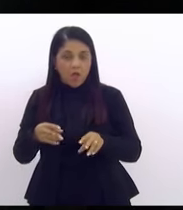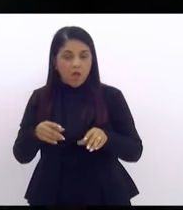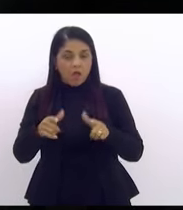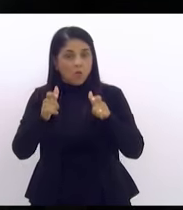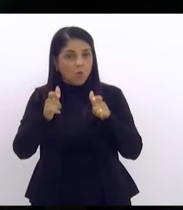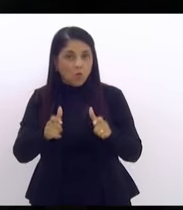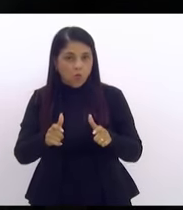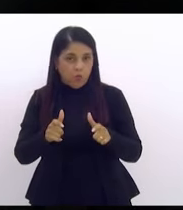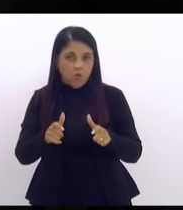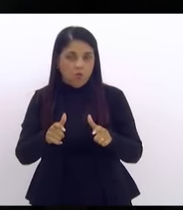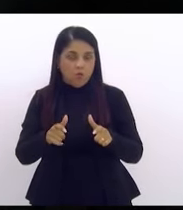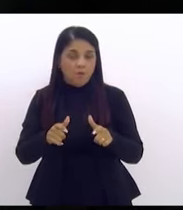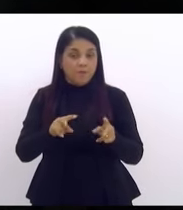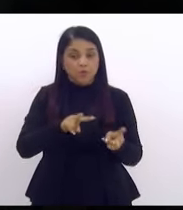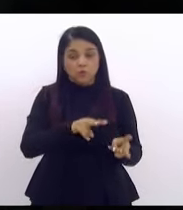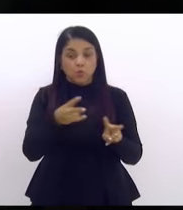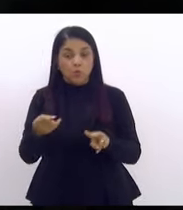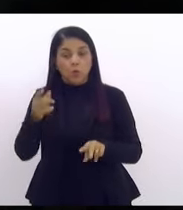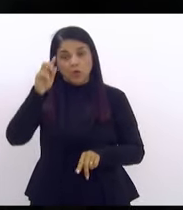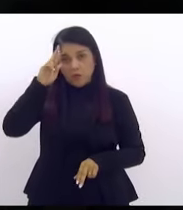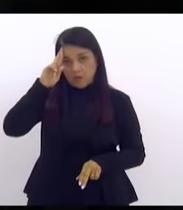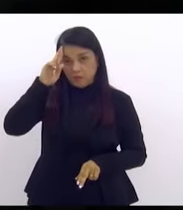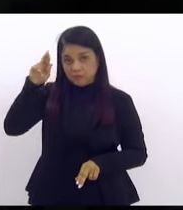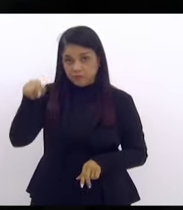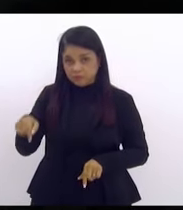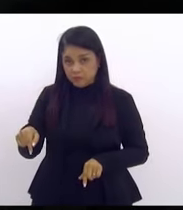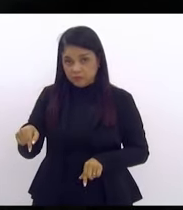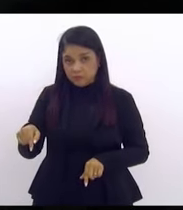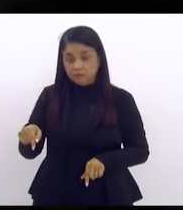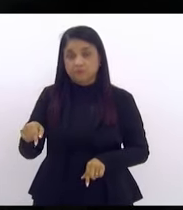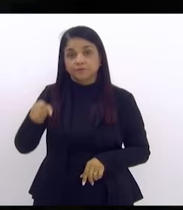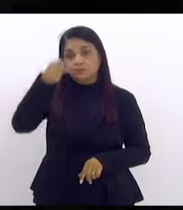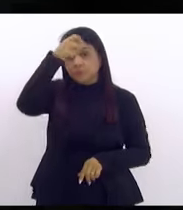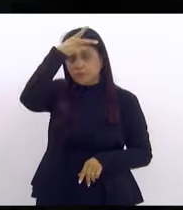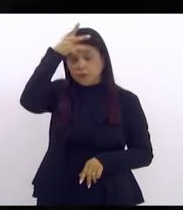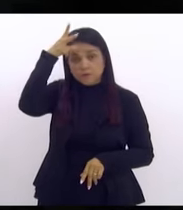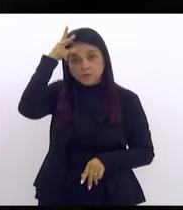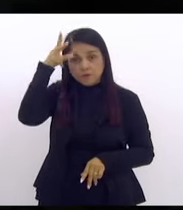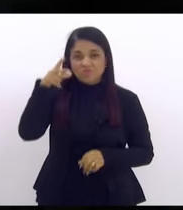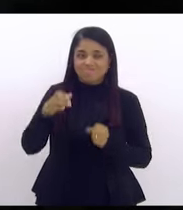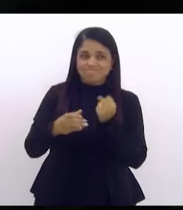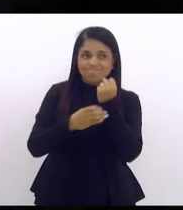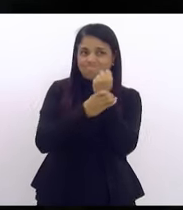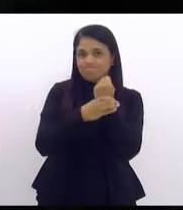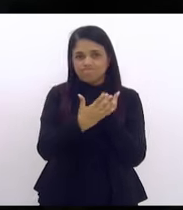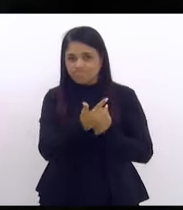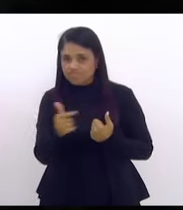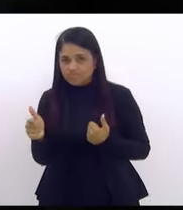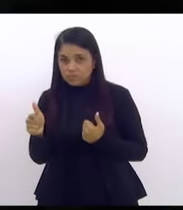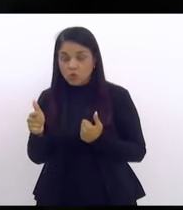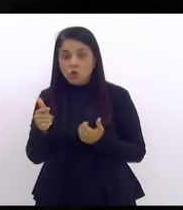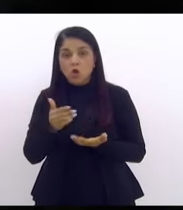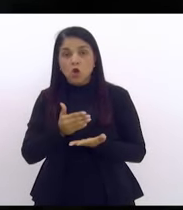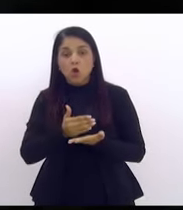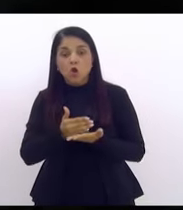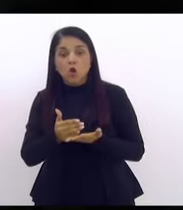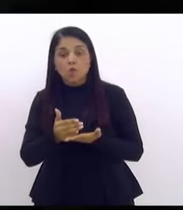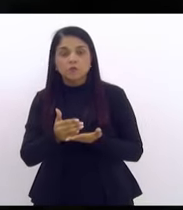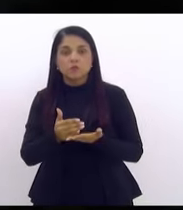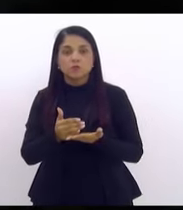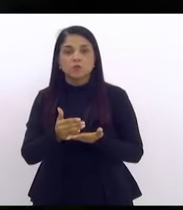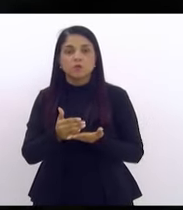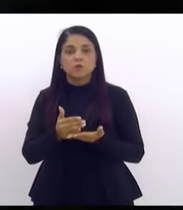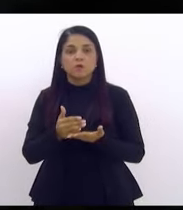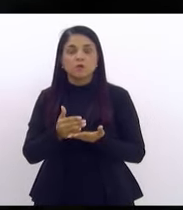a prefeitura, numa situação jurídica absolutamente insegura, começou a conceder, por exemplo,